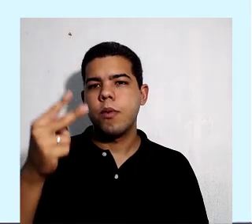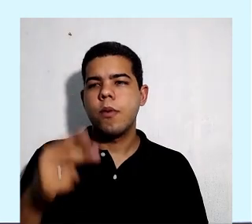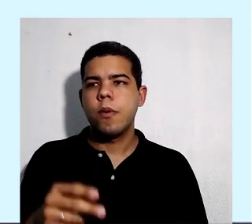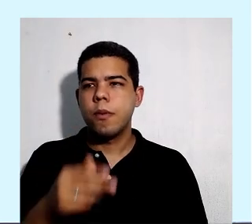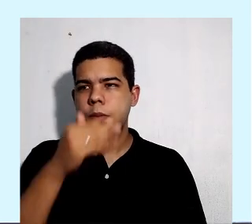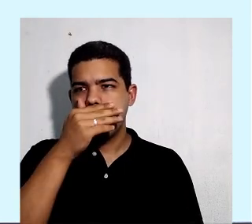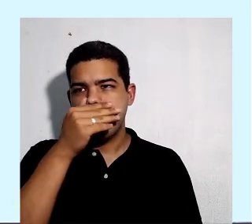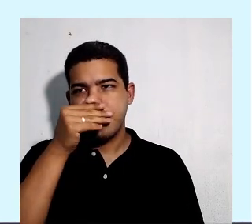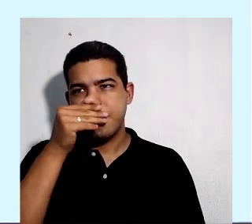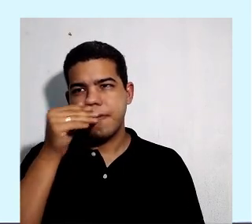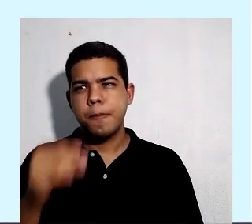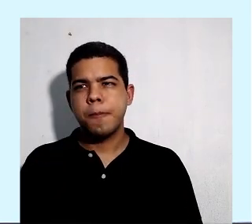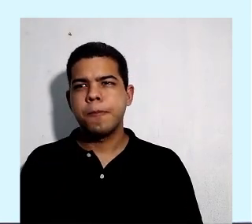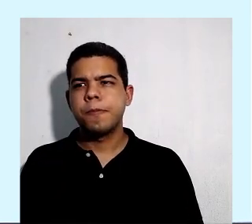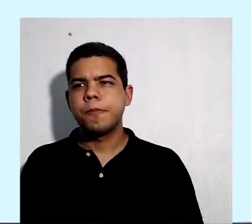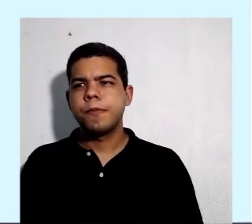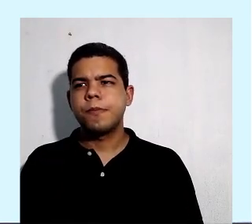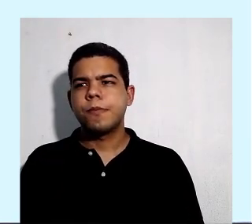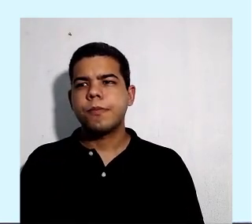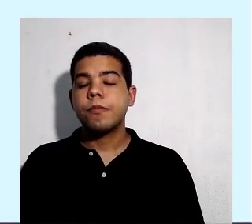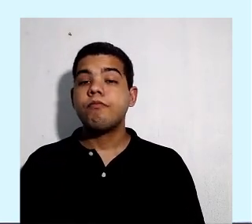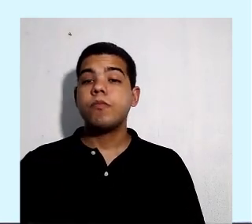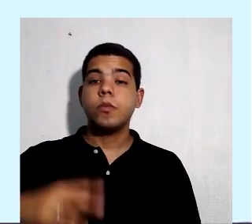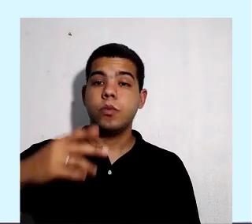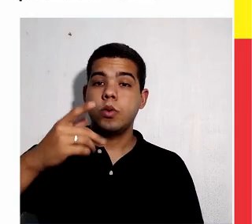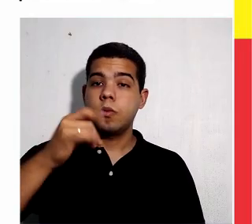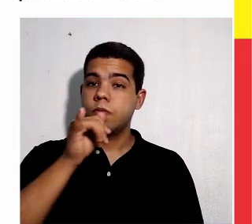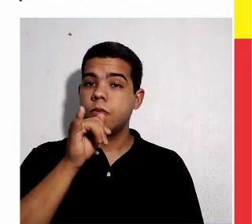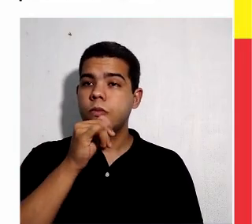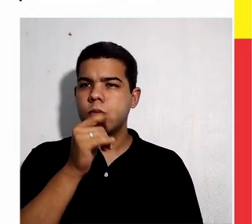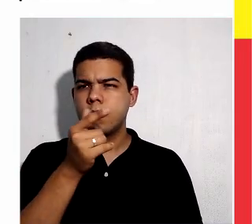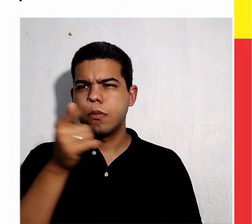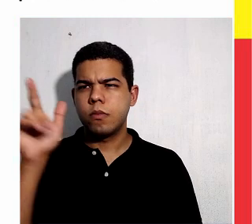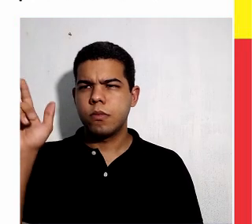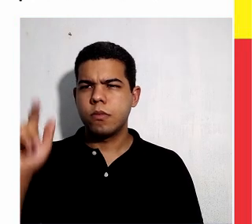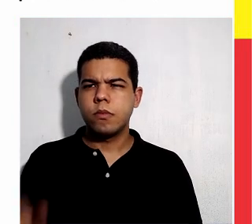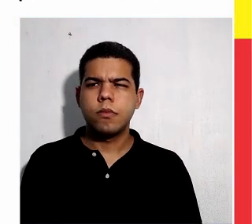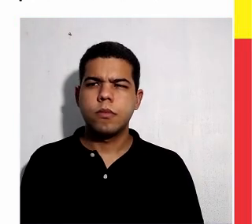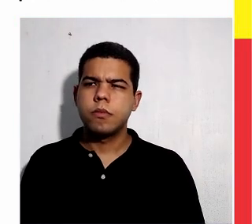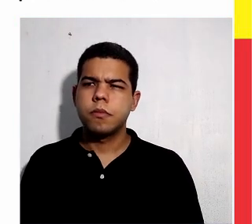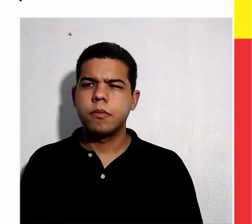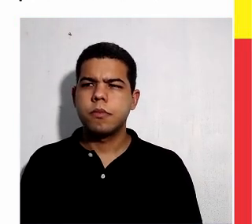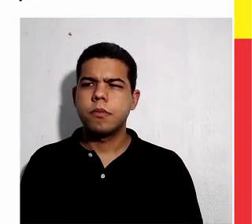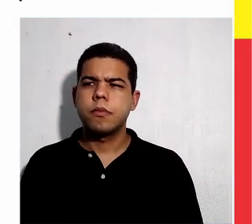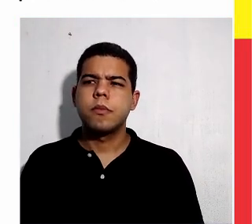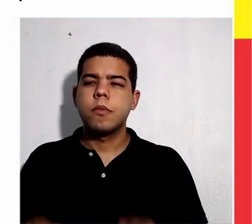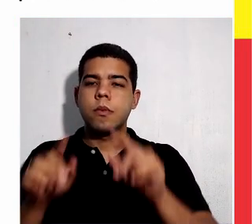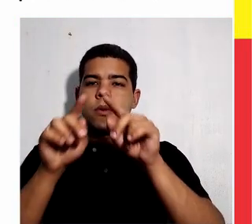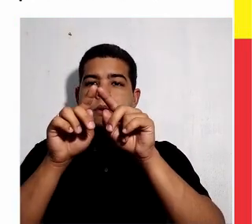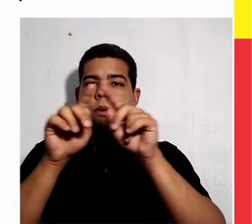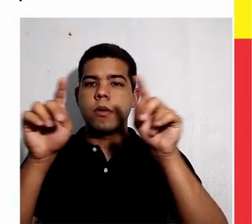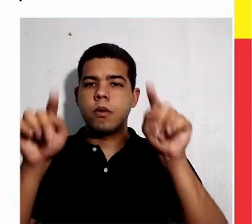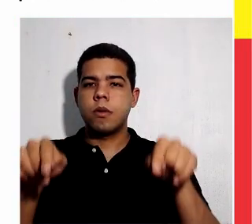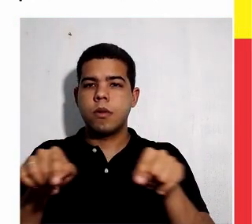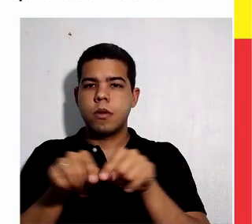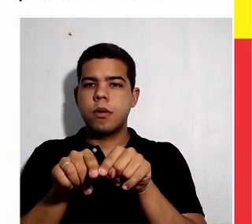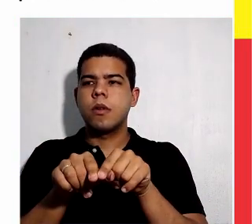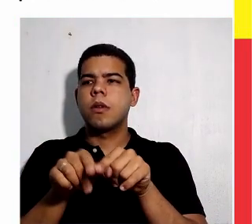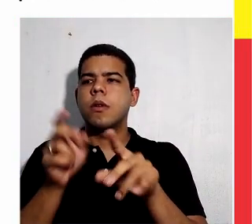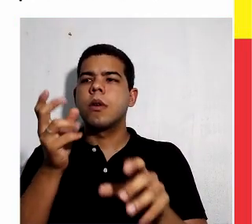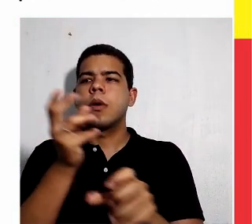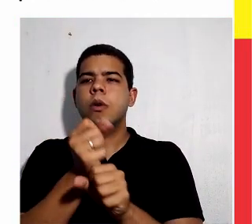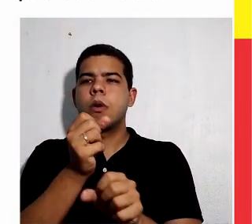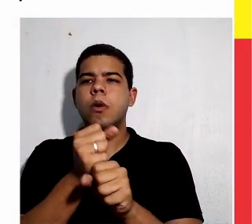mim compreender desse jeito. Vamos ao nosso segundo exemplo. Calcule a área de um